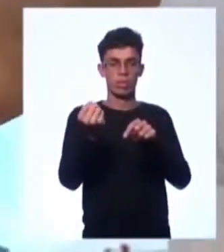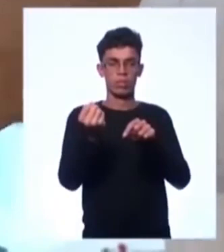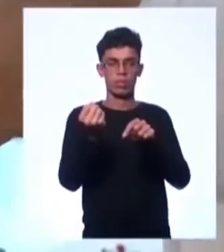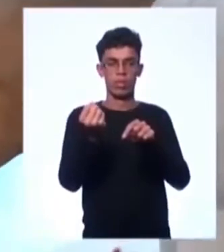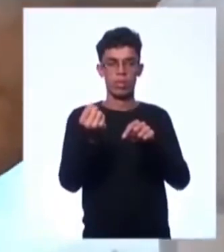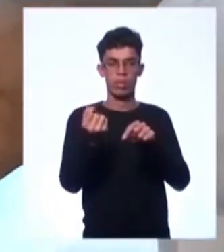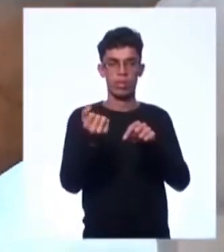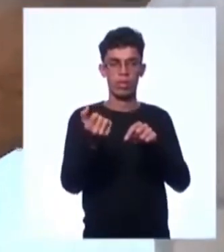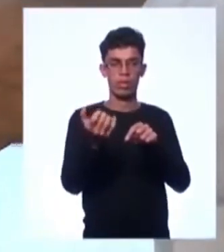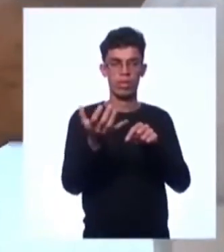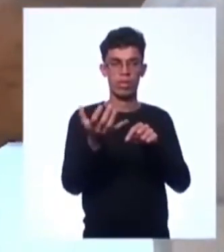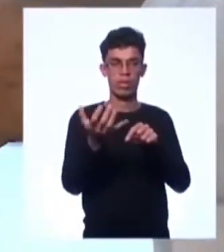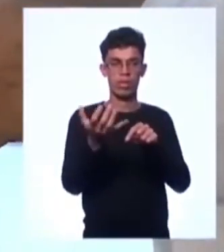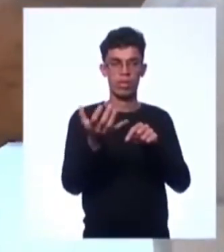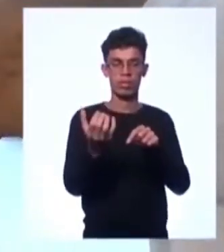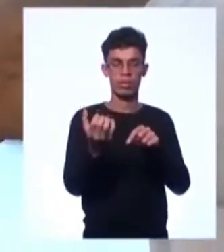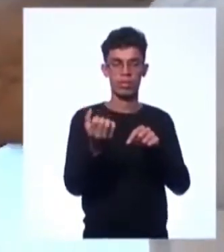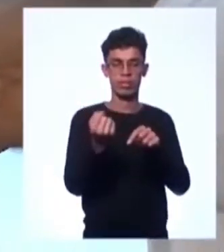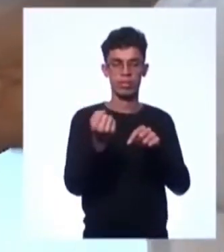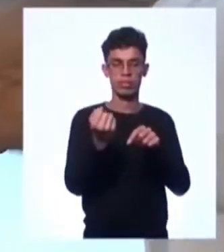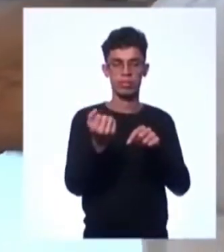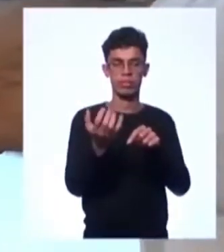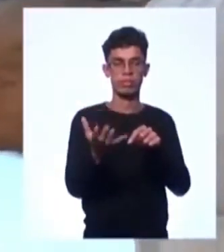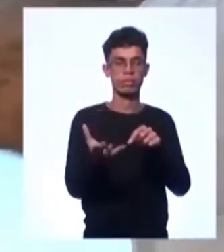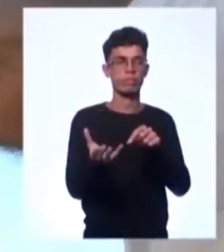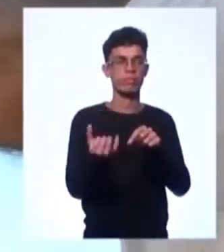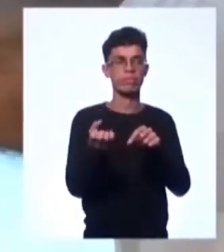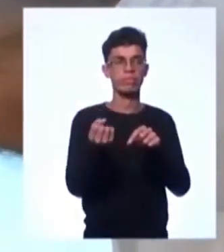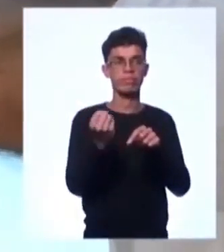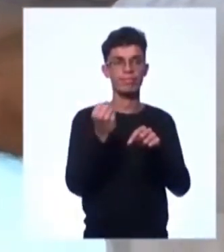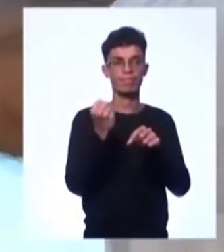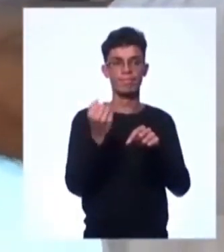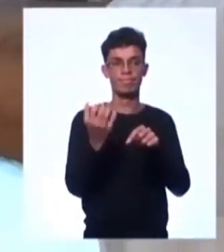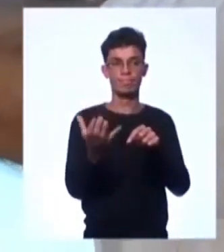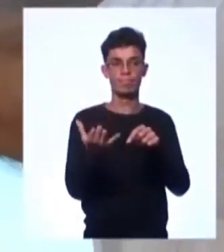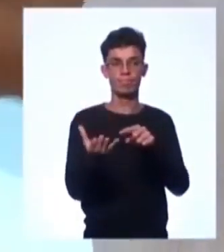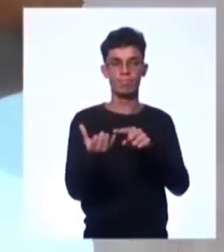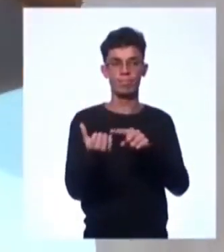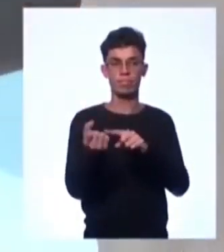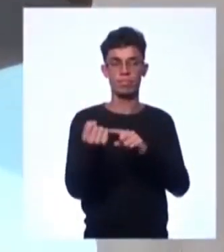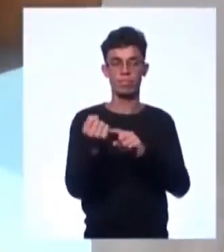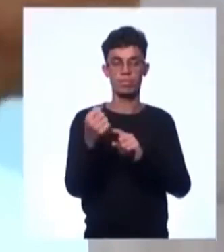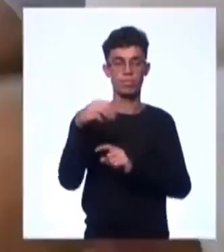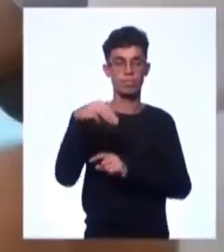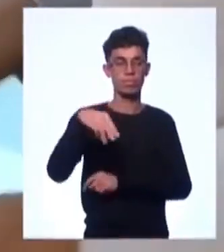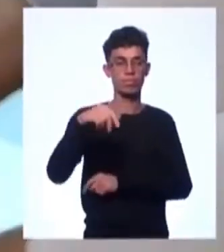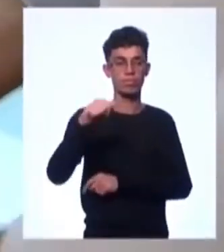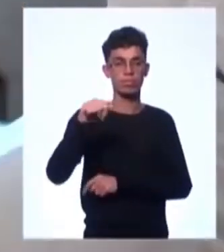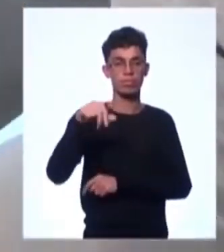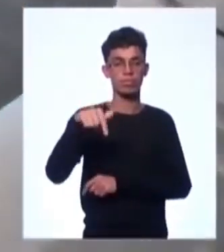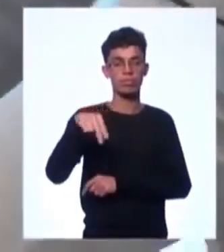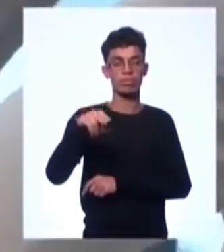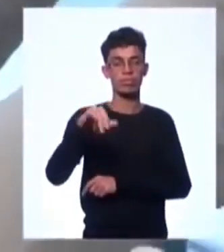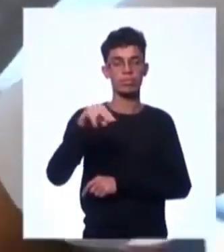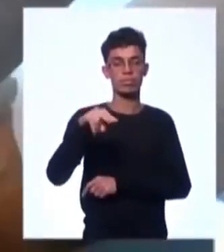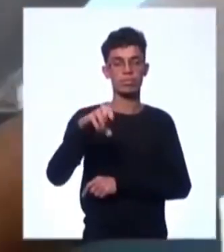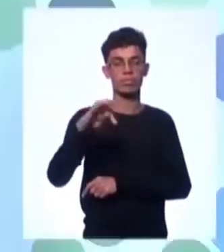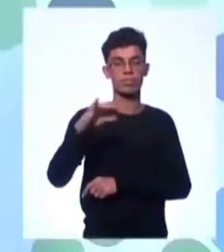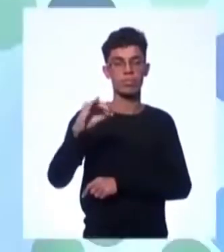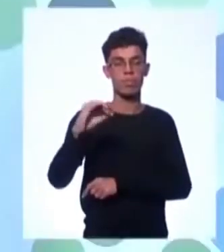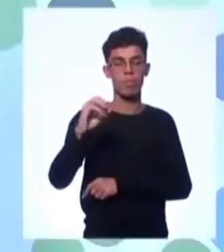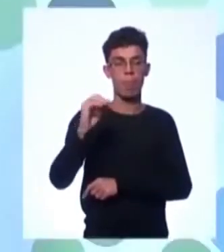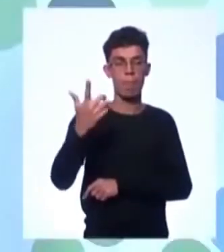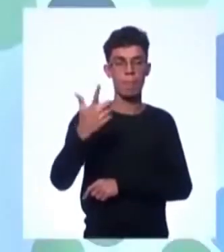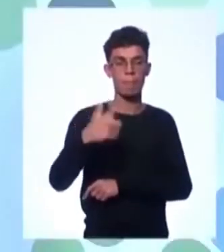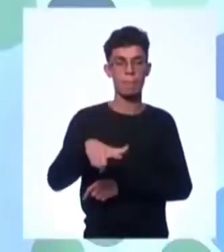fio, e esse sentido de fechar a mão é o sentido do campo magnético. Então, você, de novo, né? Que acho que foi rápido, né? Então,